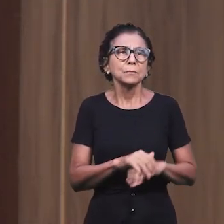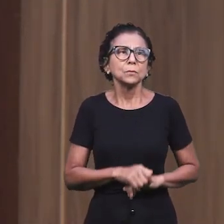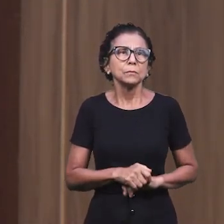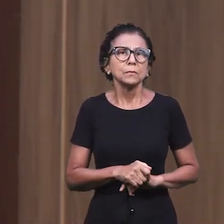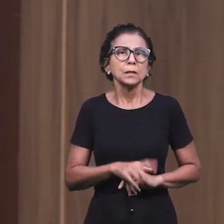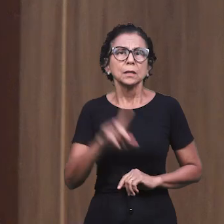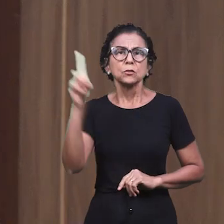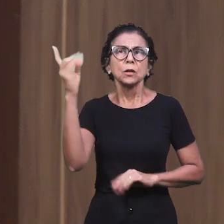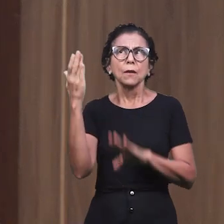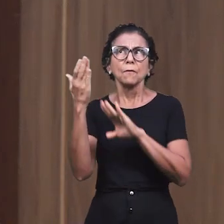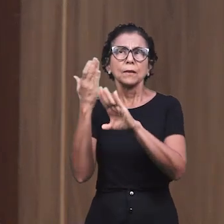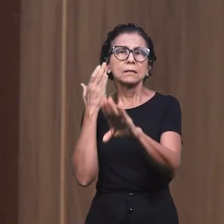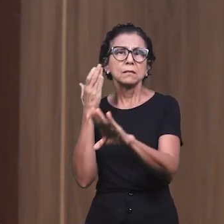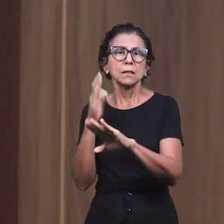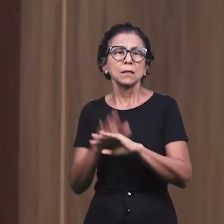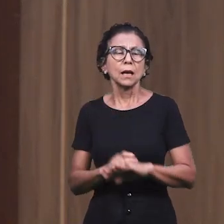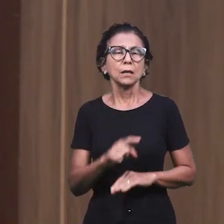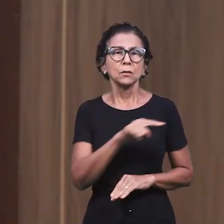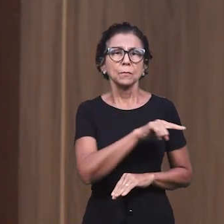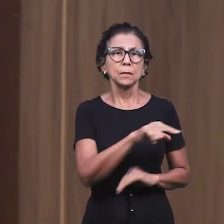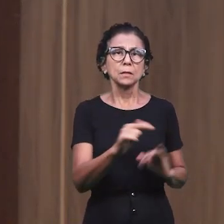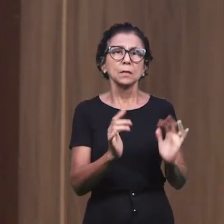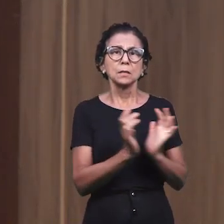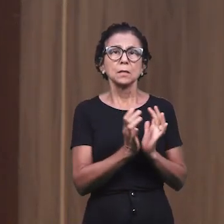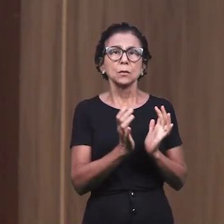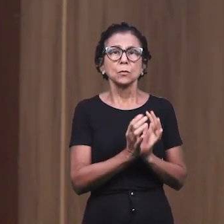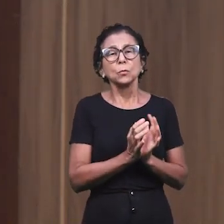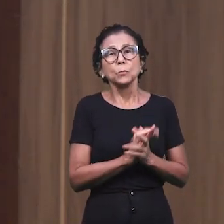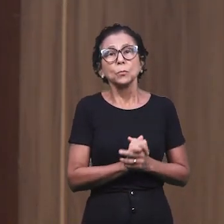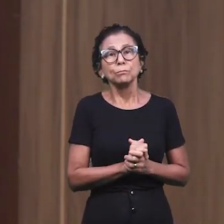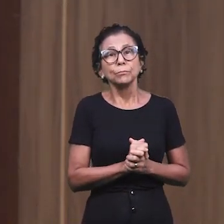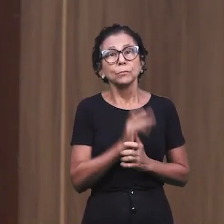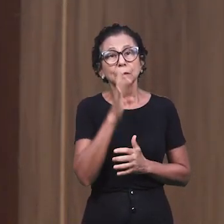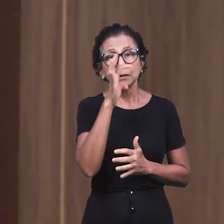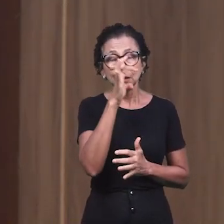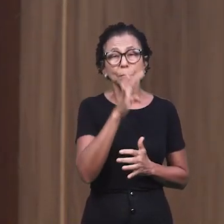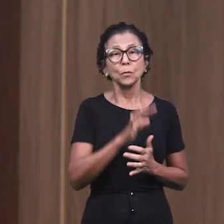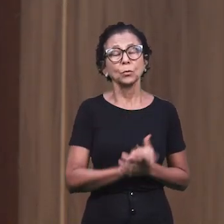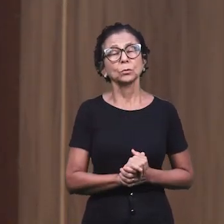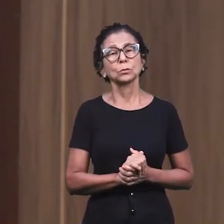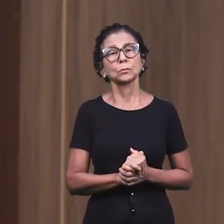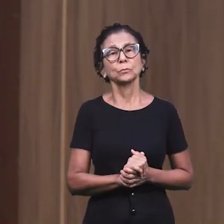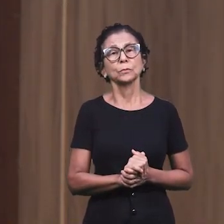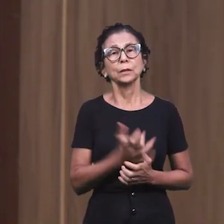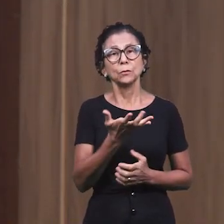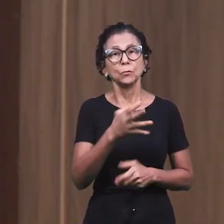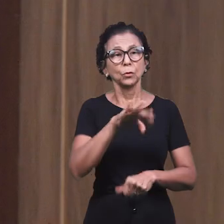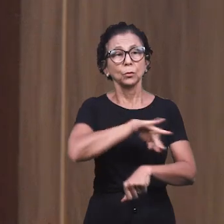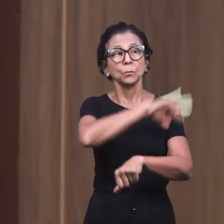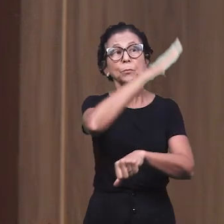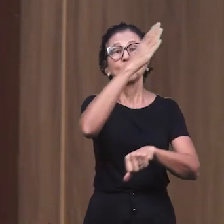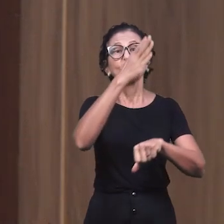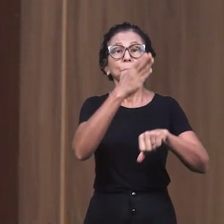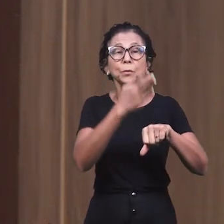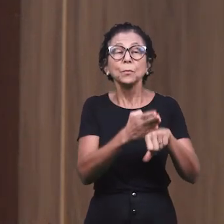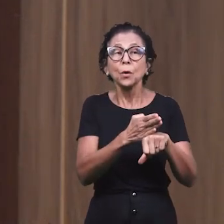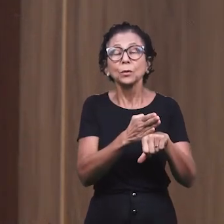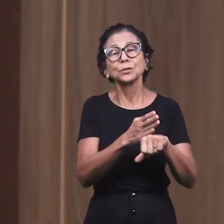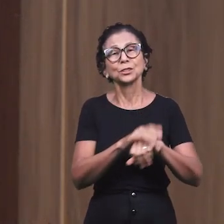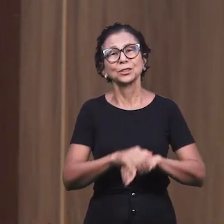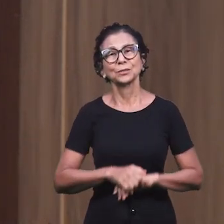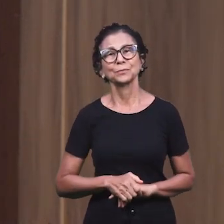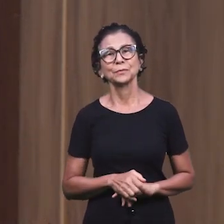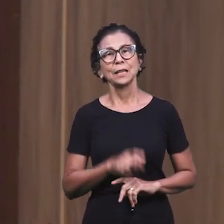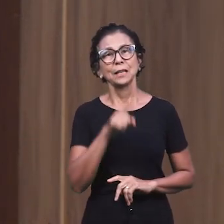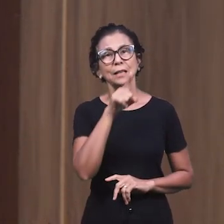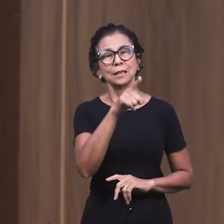trilhar um caminho que não dava para ir sozinho. Na verdade, o caminho da fé não é um